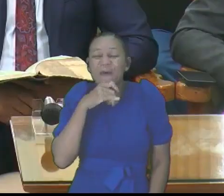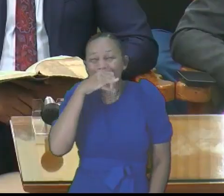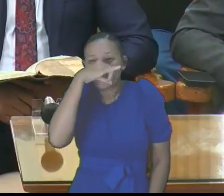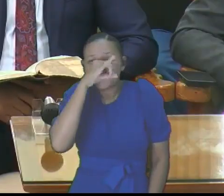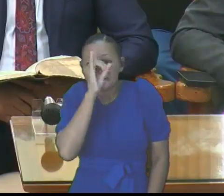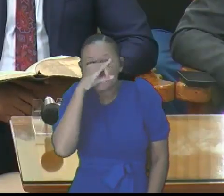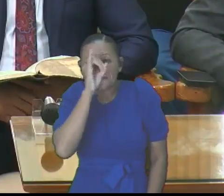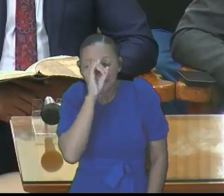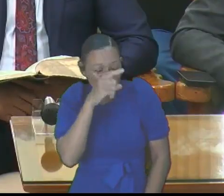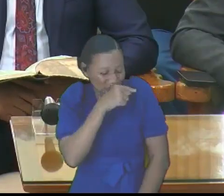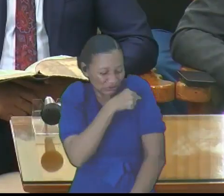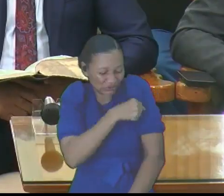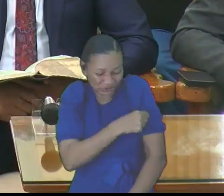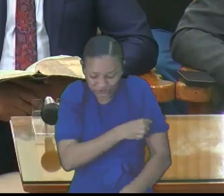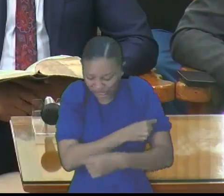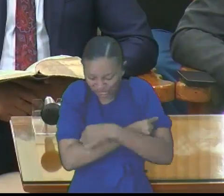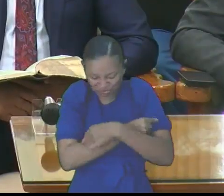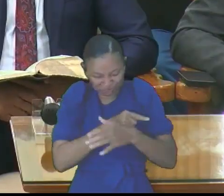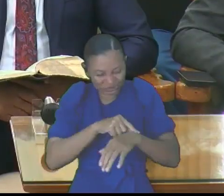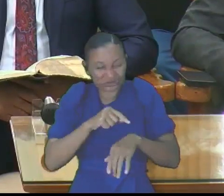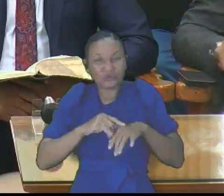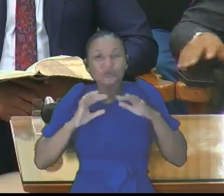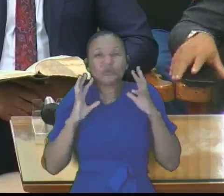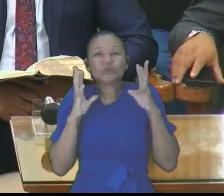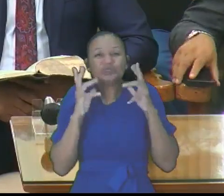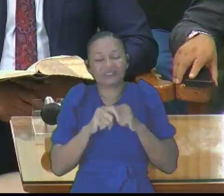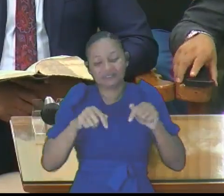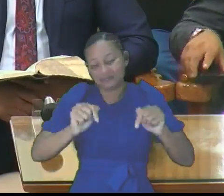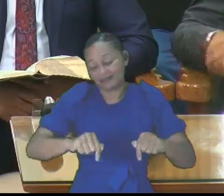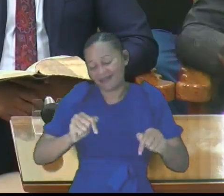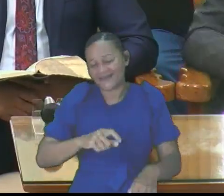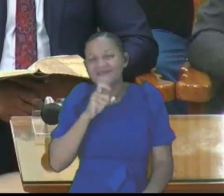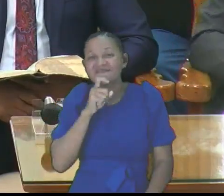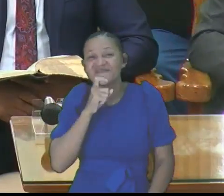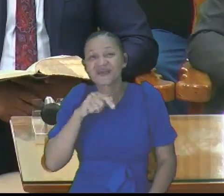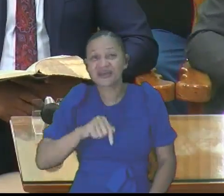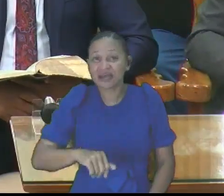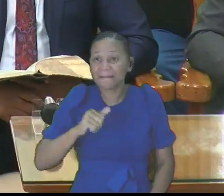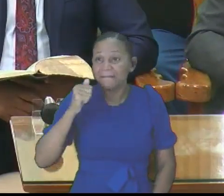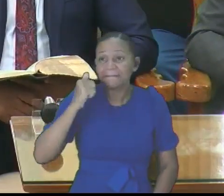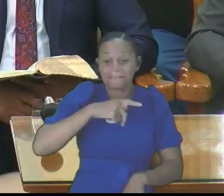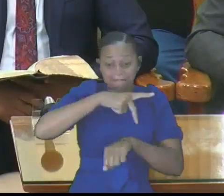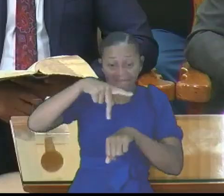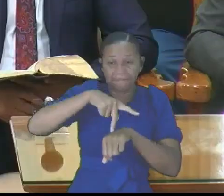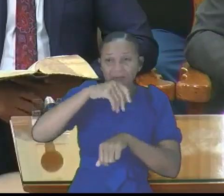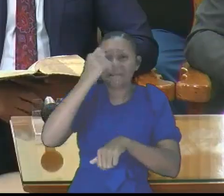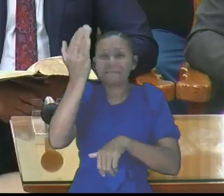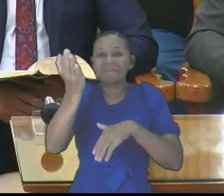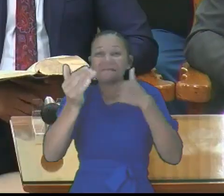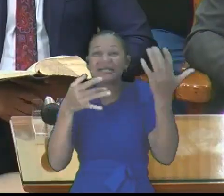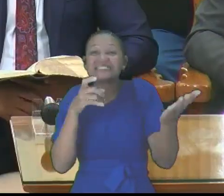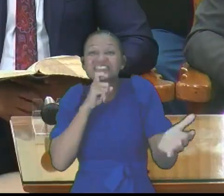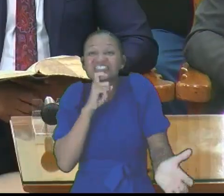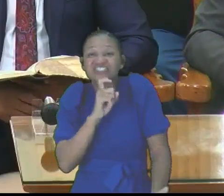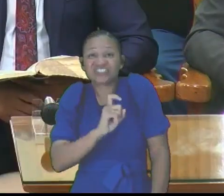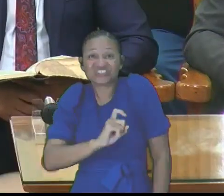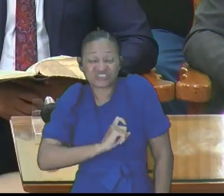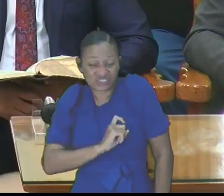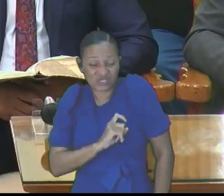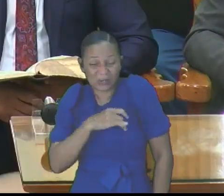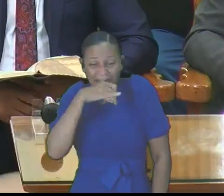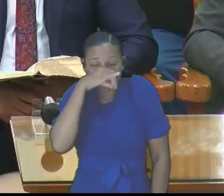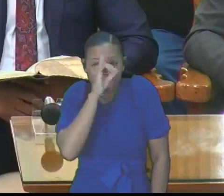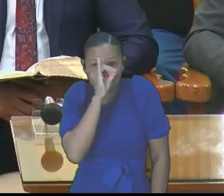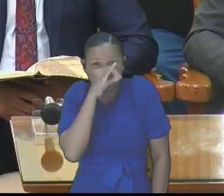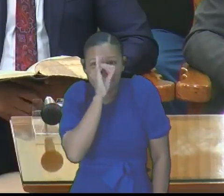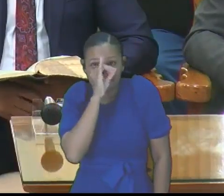se aquecer, porque todos os animais se aquecem. Aqui não, que aqui não faz frio, mas nos países nórdicos, o porco-espinho. E